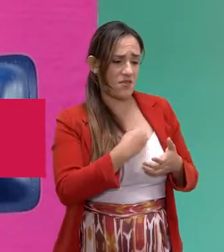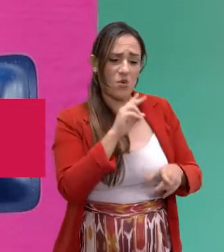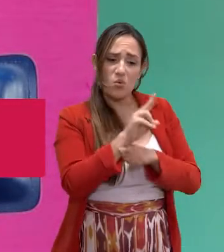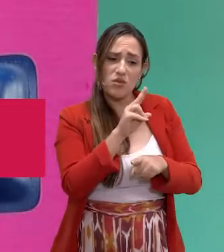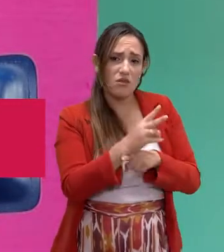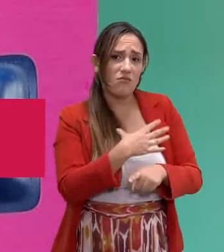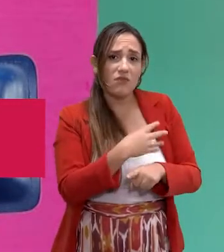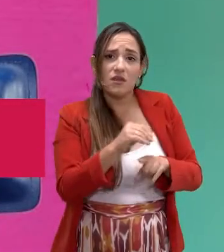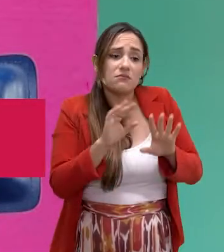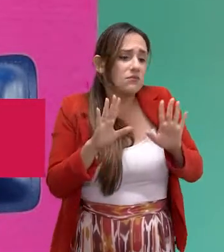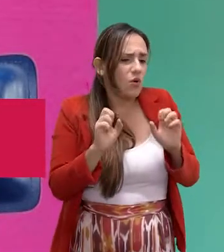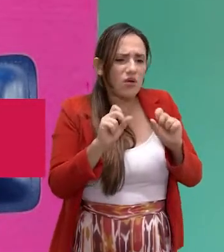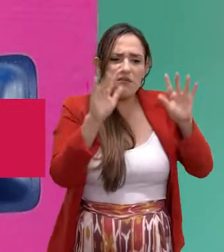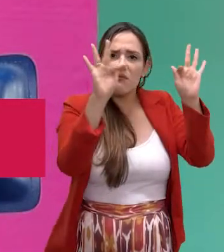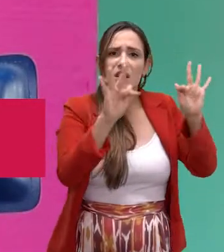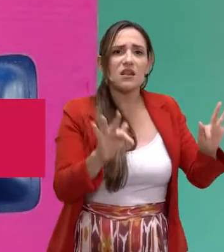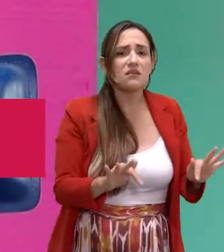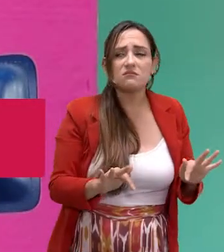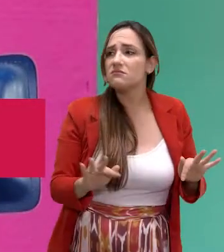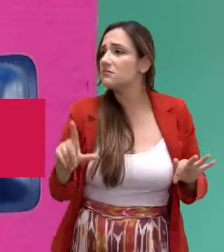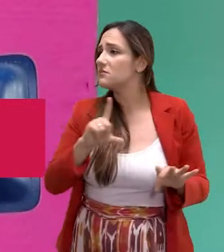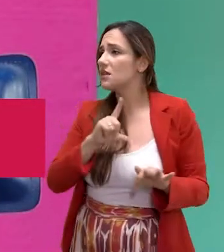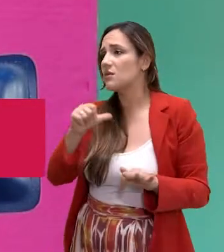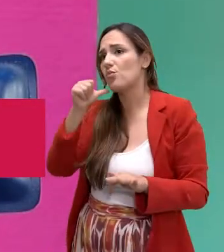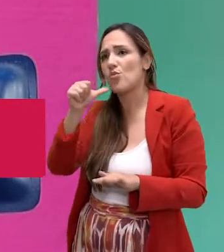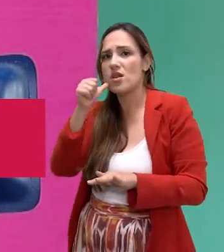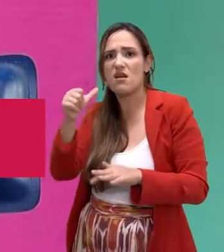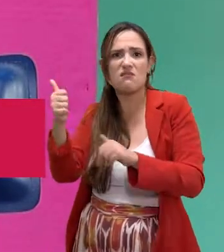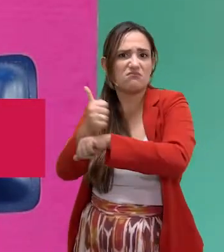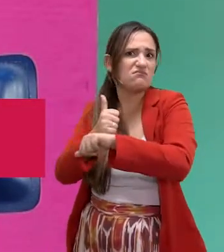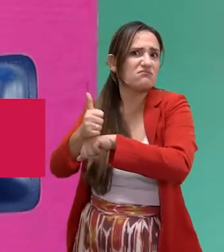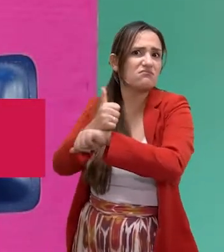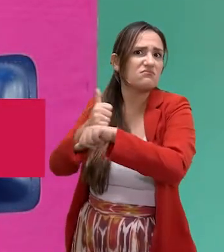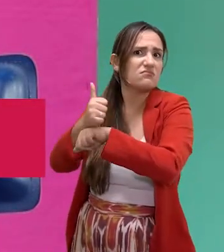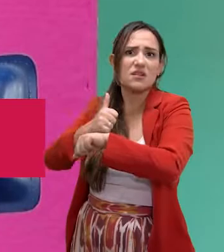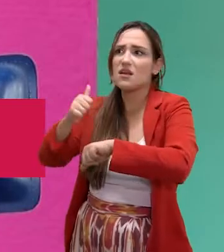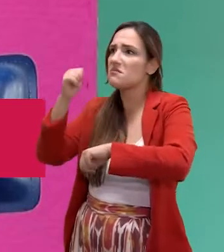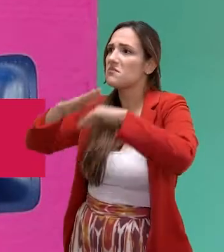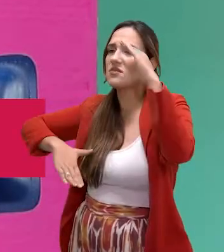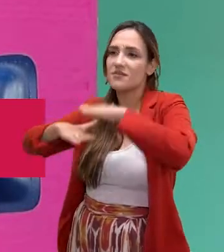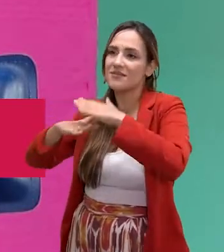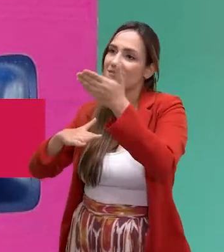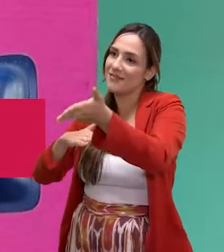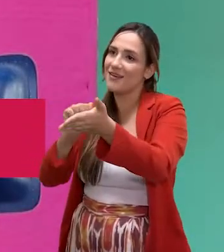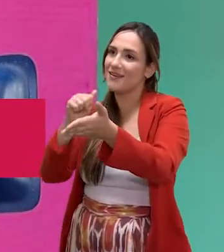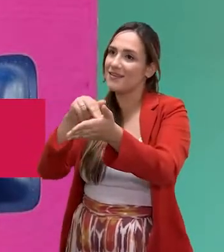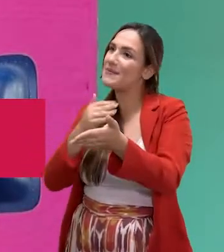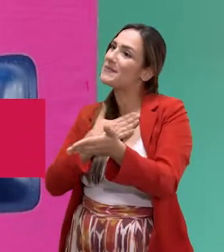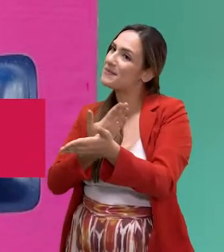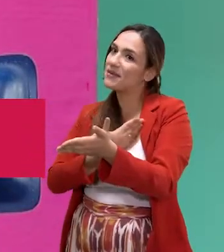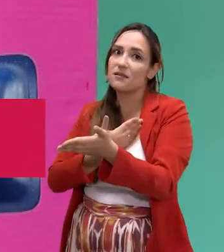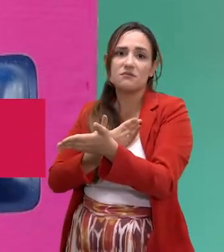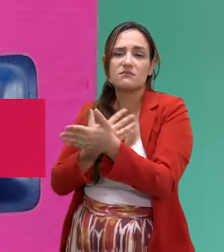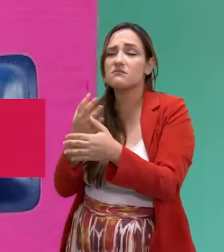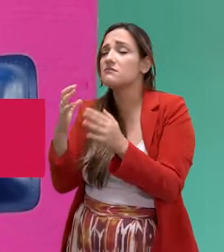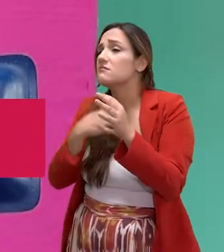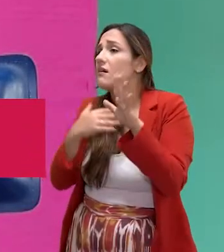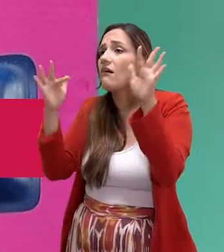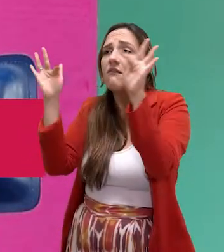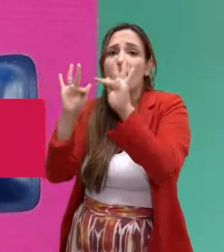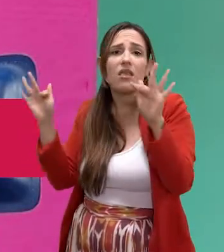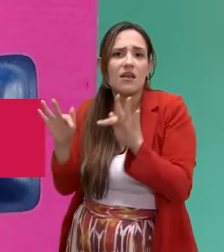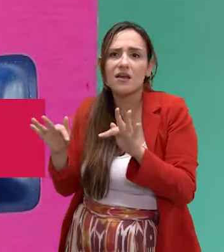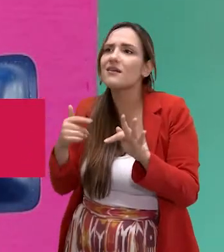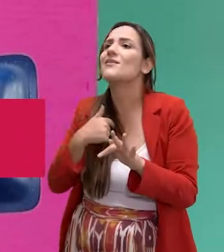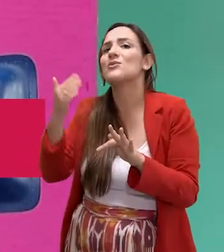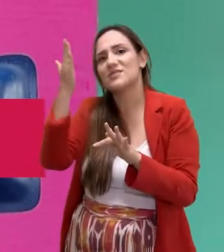opção de vida e são felizes assim, né? Eu tenho amigas que são excelentes profissionais, como a doutora Ana Carolina, minha amiga querida, e